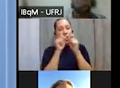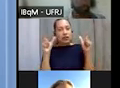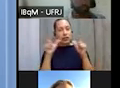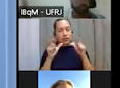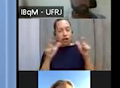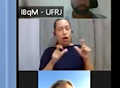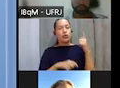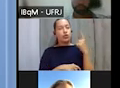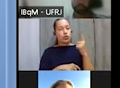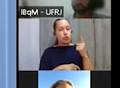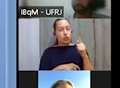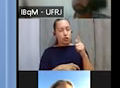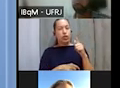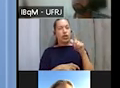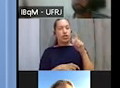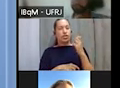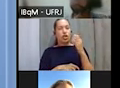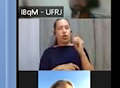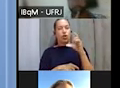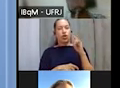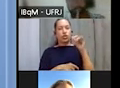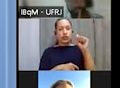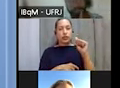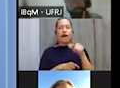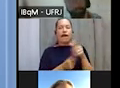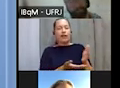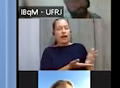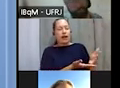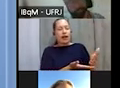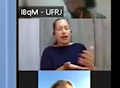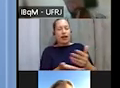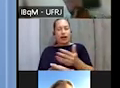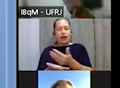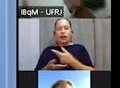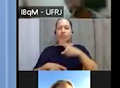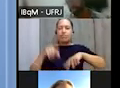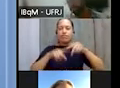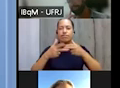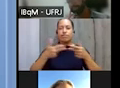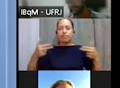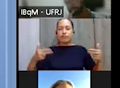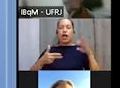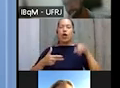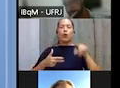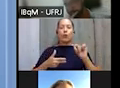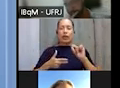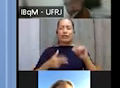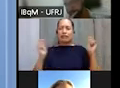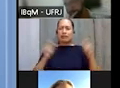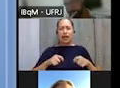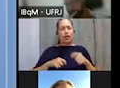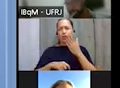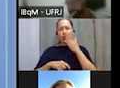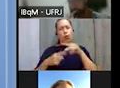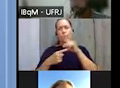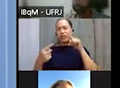coleta bens geológicos. Esses bens geológicos ele visa a formação de coleções que servem para os mais diversos fins,